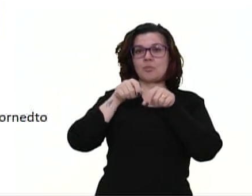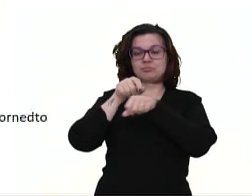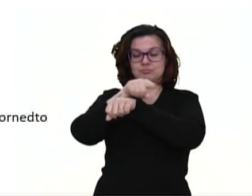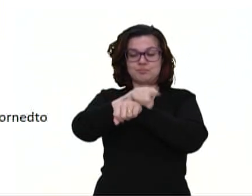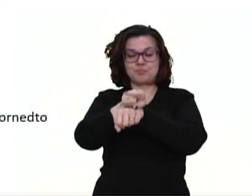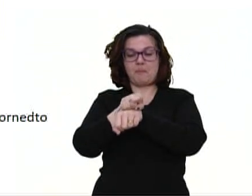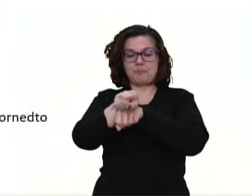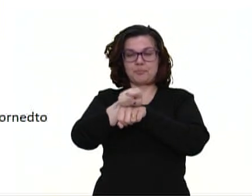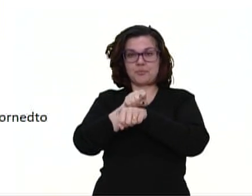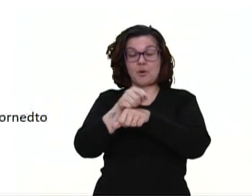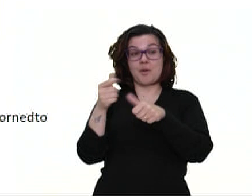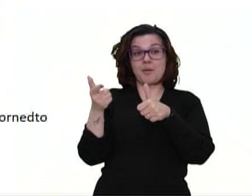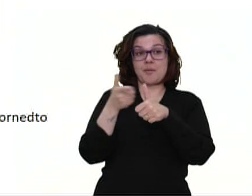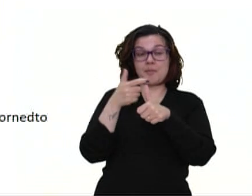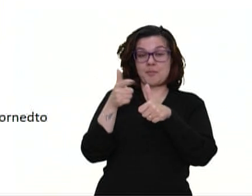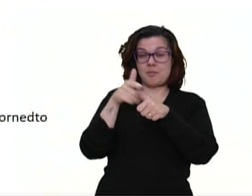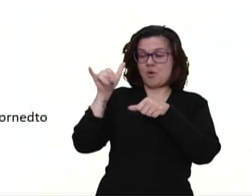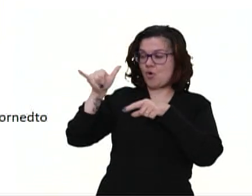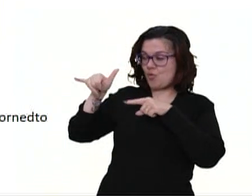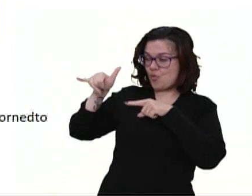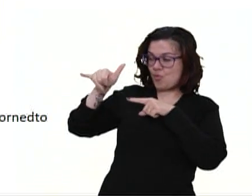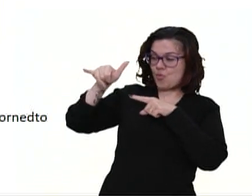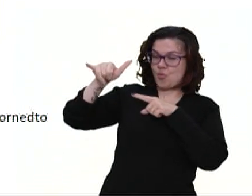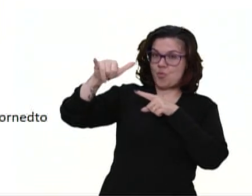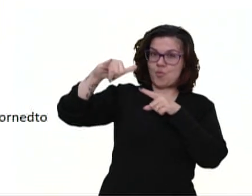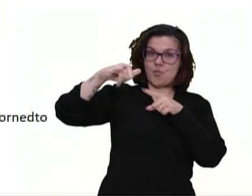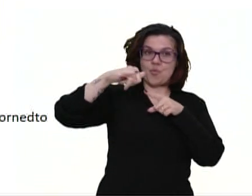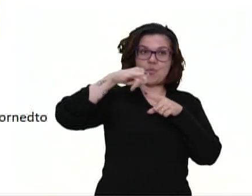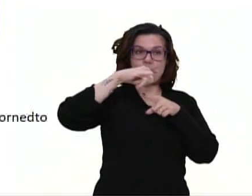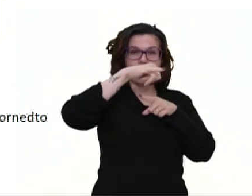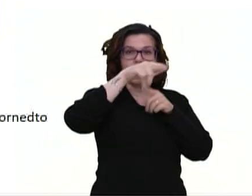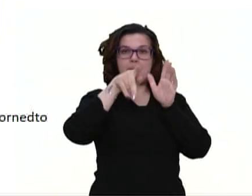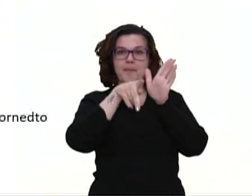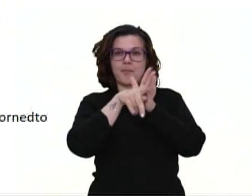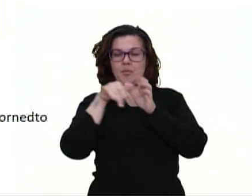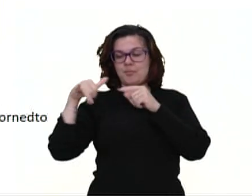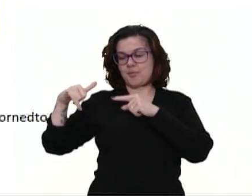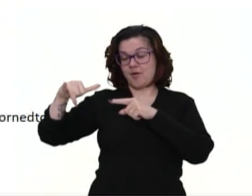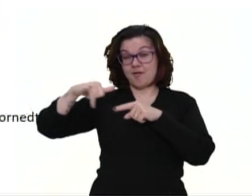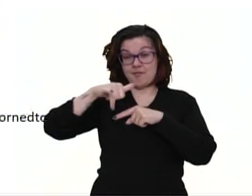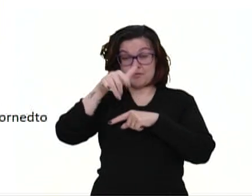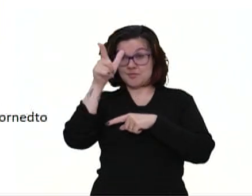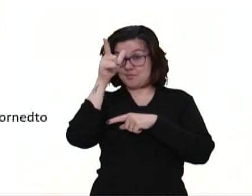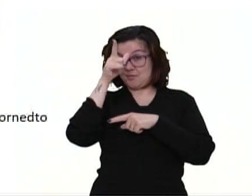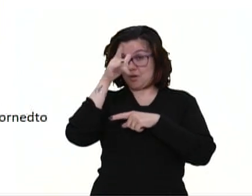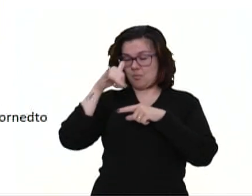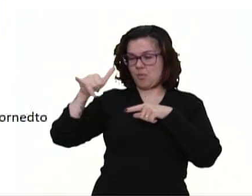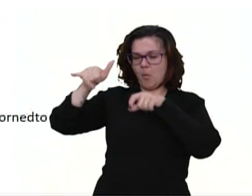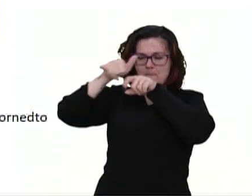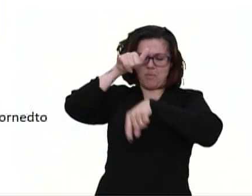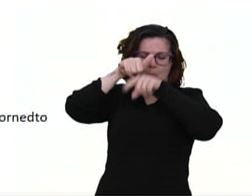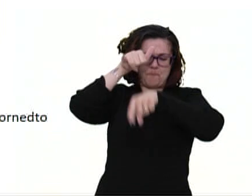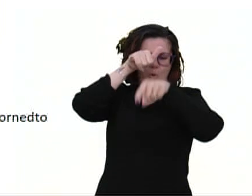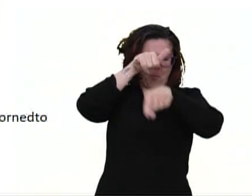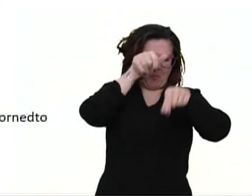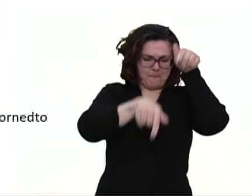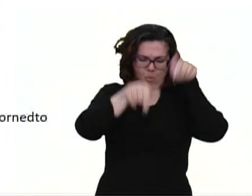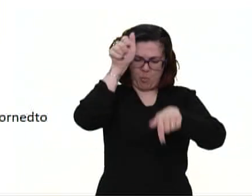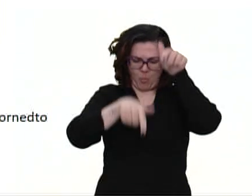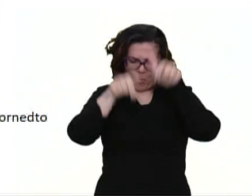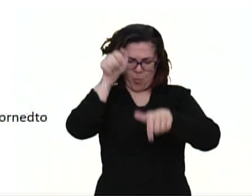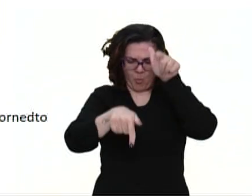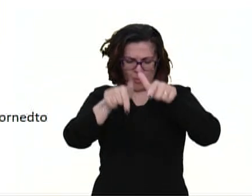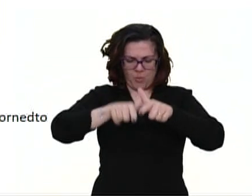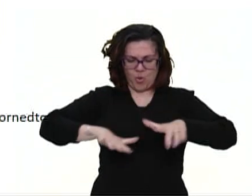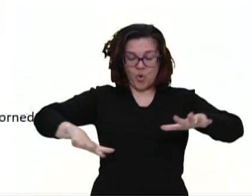maneira. Primeiro, um sobrevoo da Luftwaffe, da aviação alemã, bombardeando